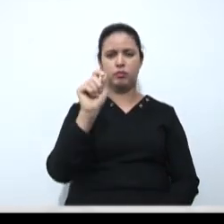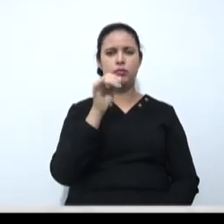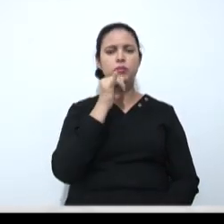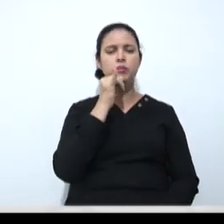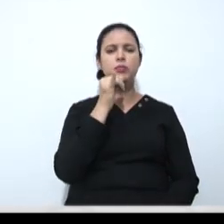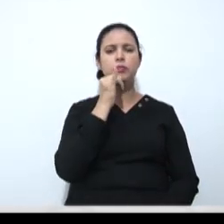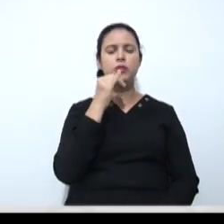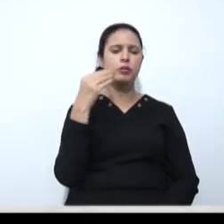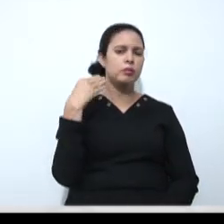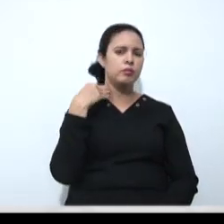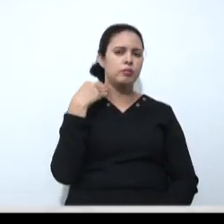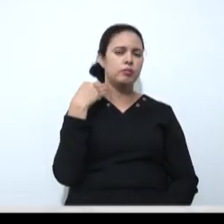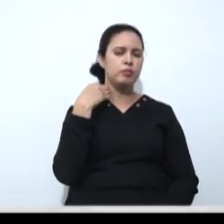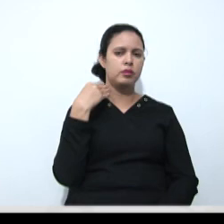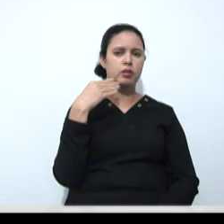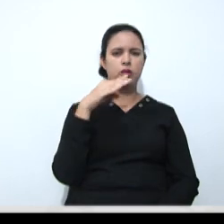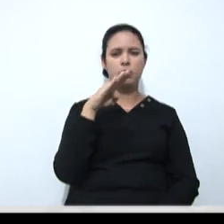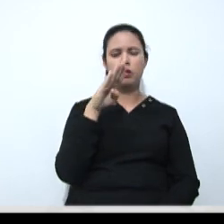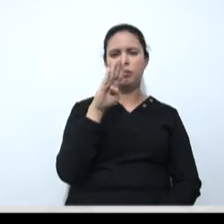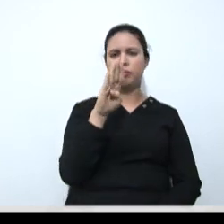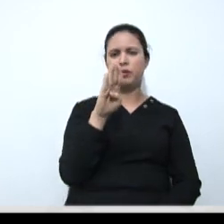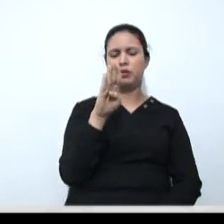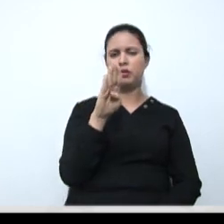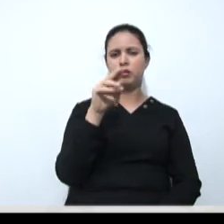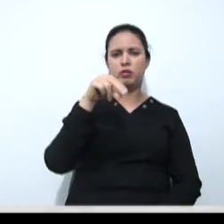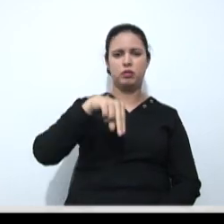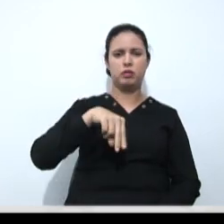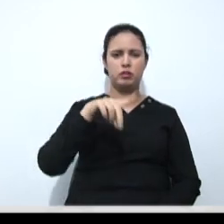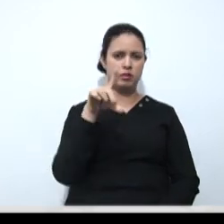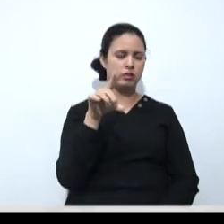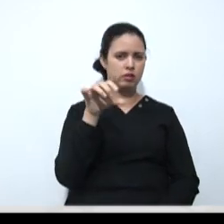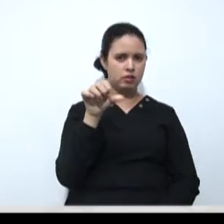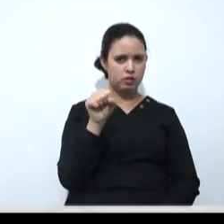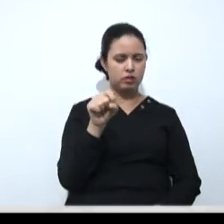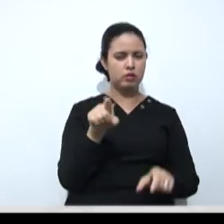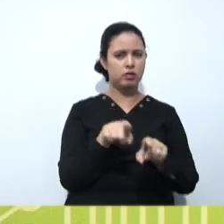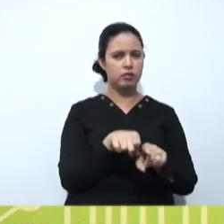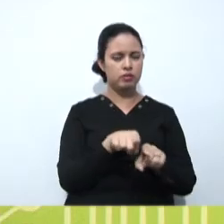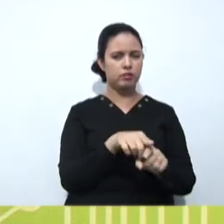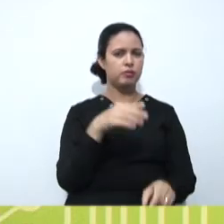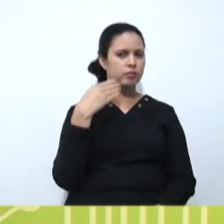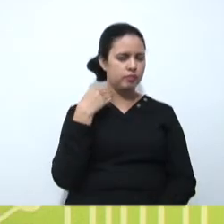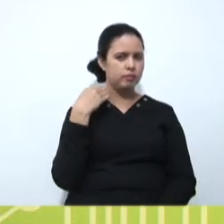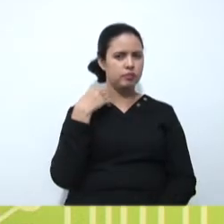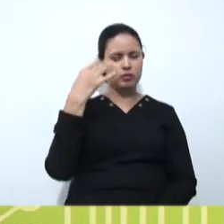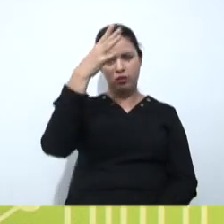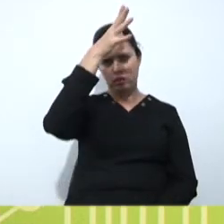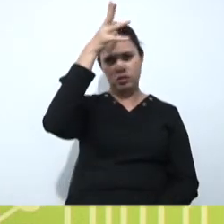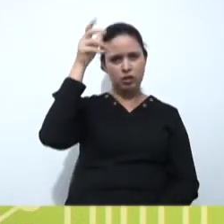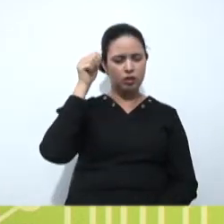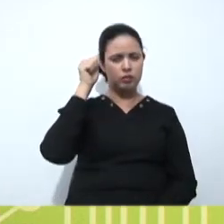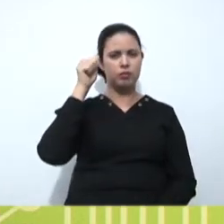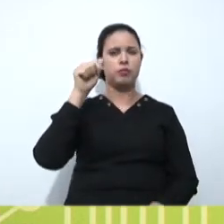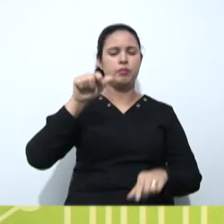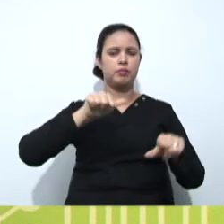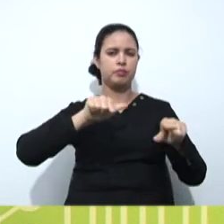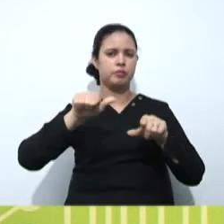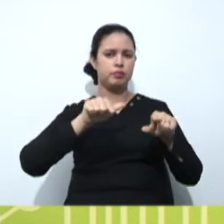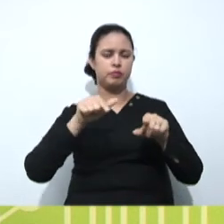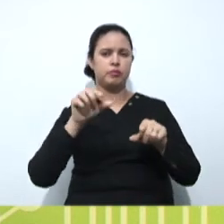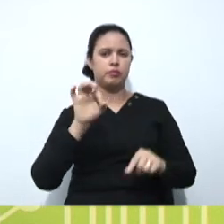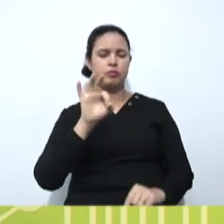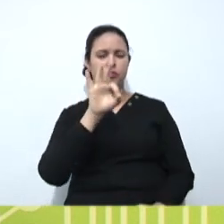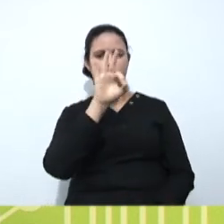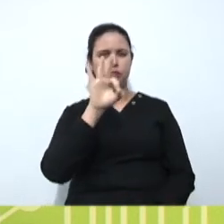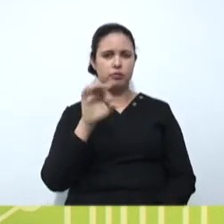do Banco BNDES, o Banco da Amazônia, são bancos que trabalham, que operam com taxas de